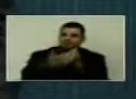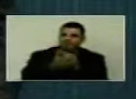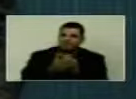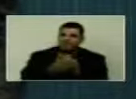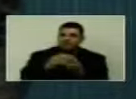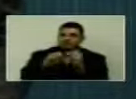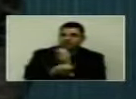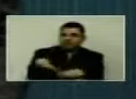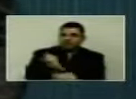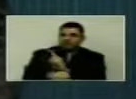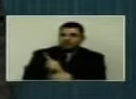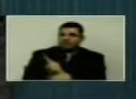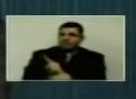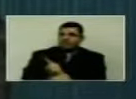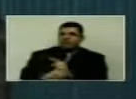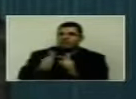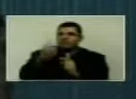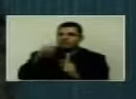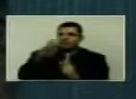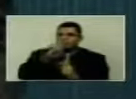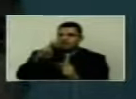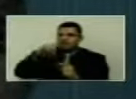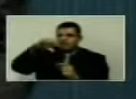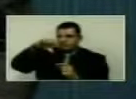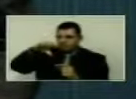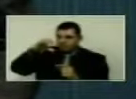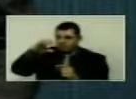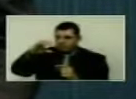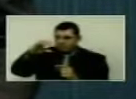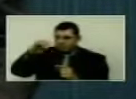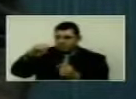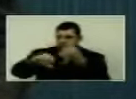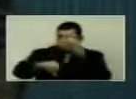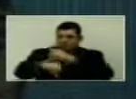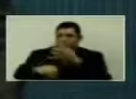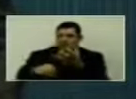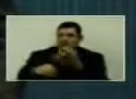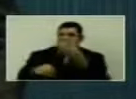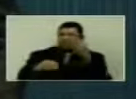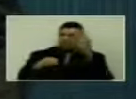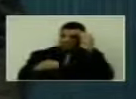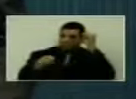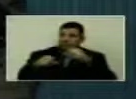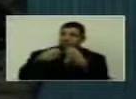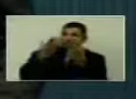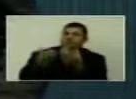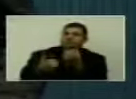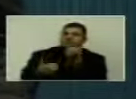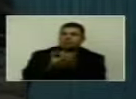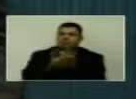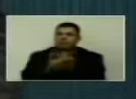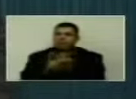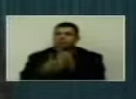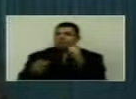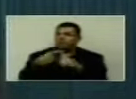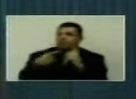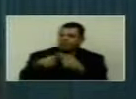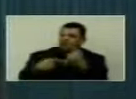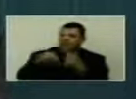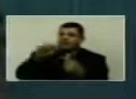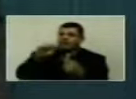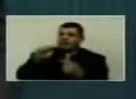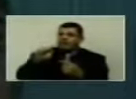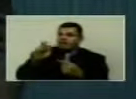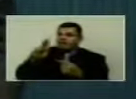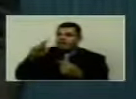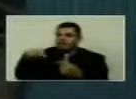vender para a Seduc a R$ 10,90. Eu quero saber de quanto ela comprou, porque a Arga